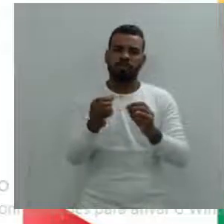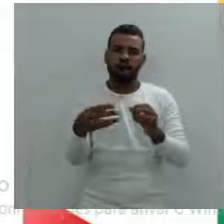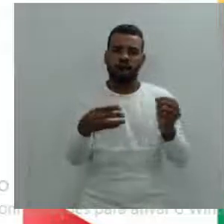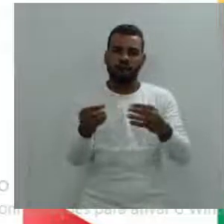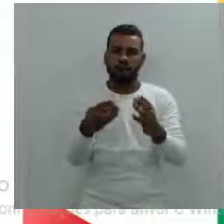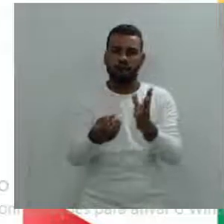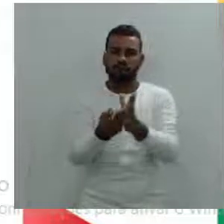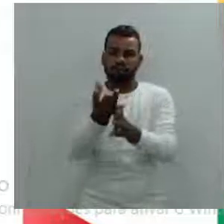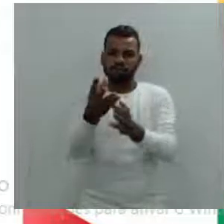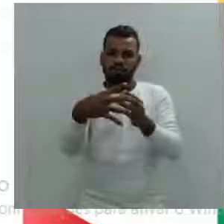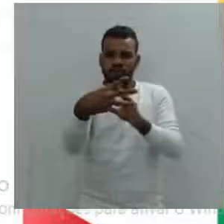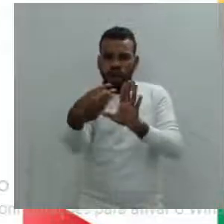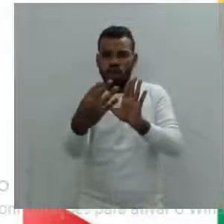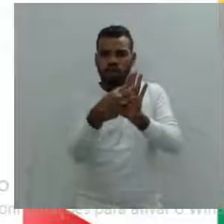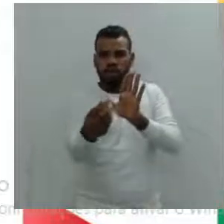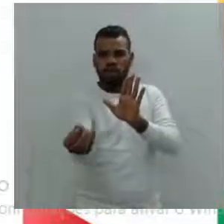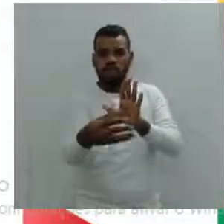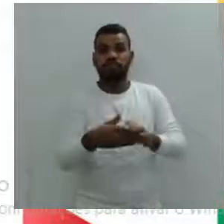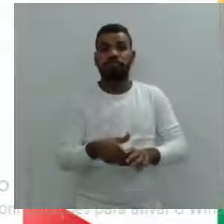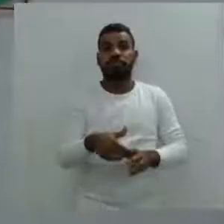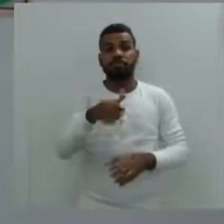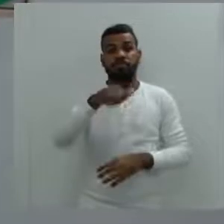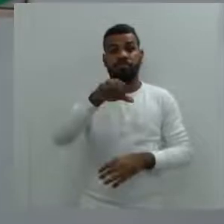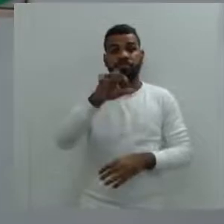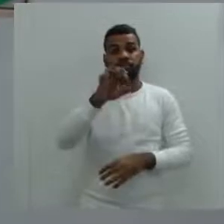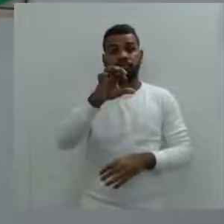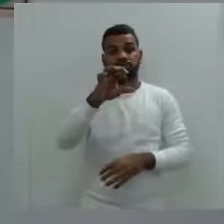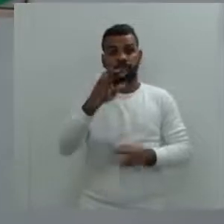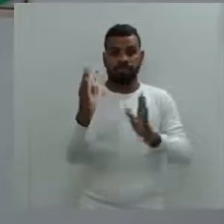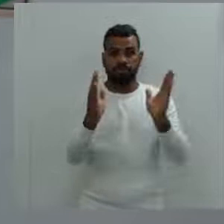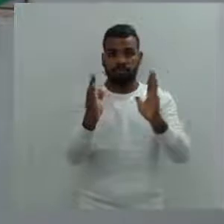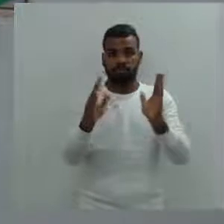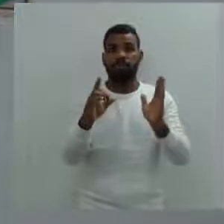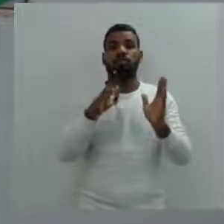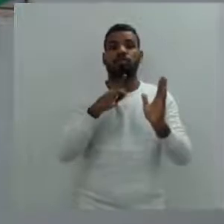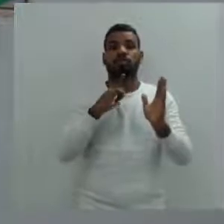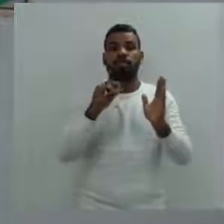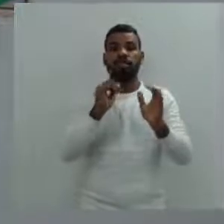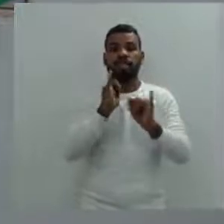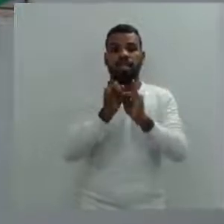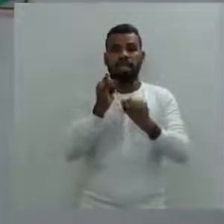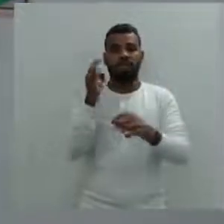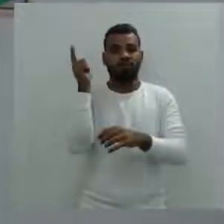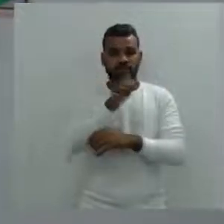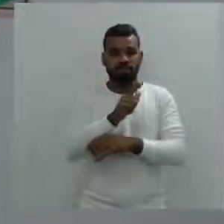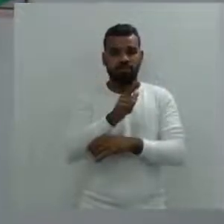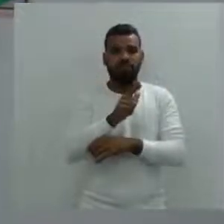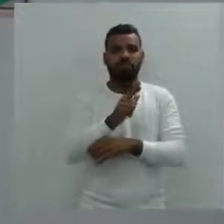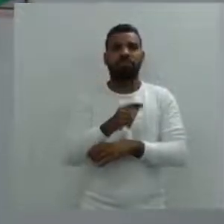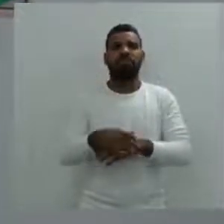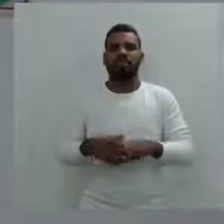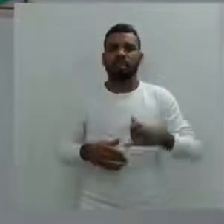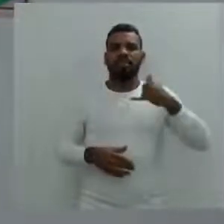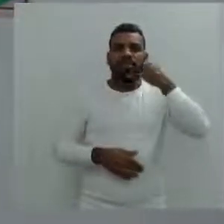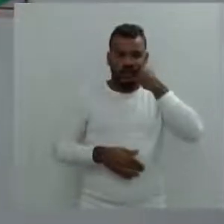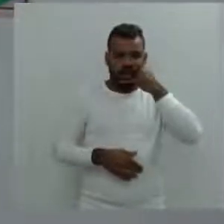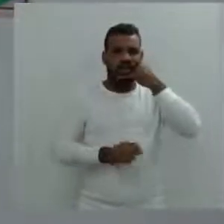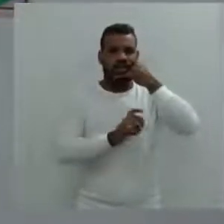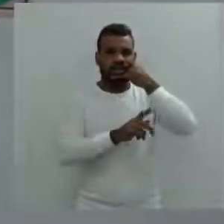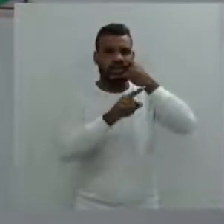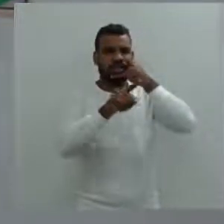E eu vou ter também nos anos 90, praticamente, né, a estabilidade da internet. A gente viu aí o celular,